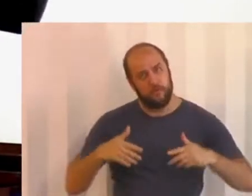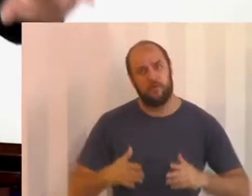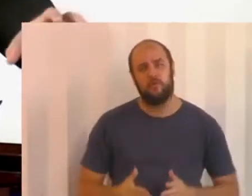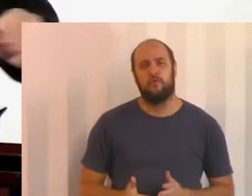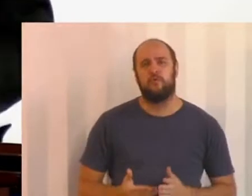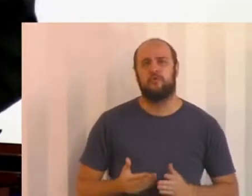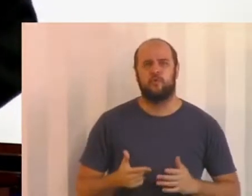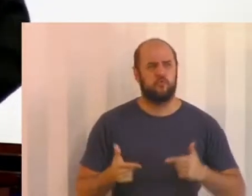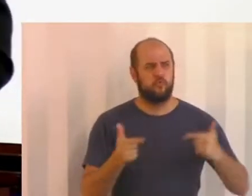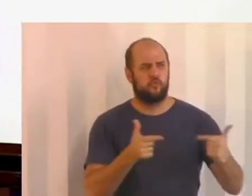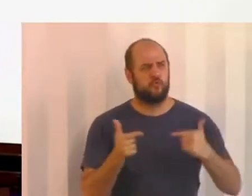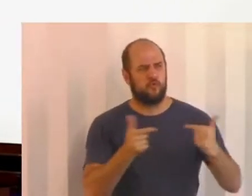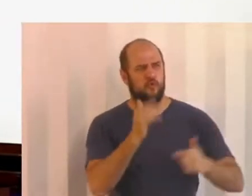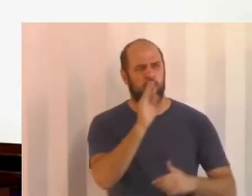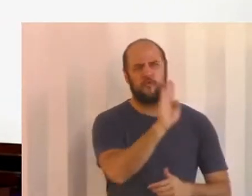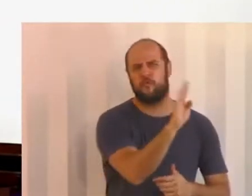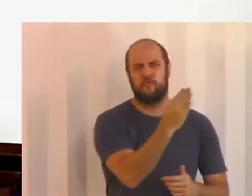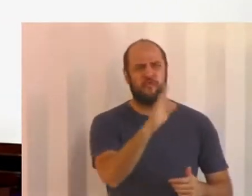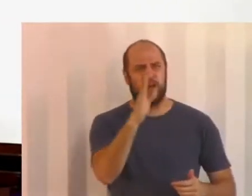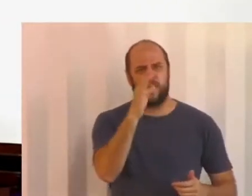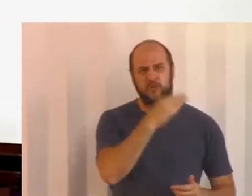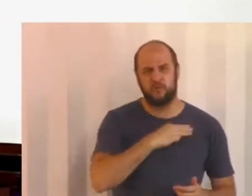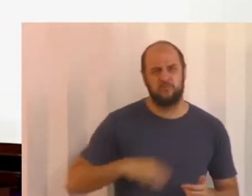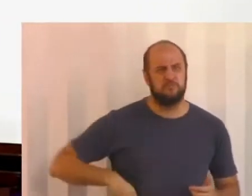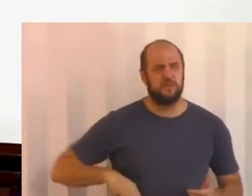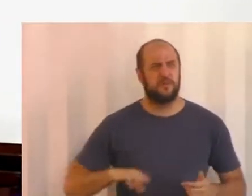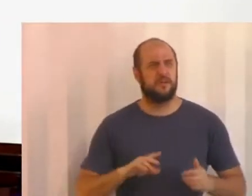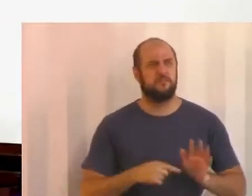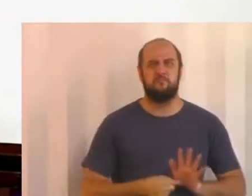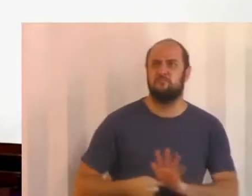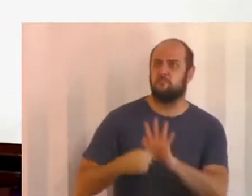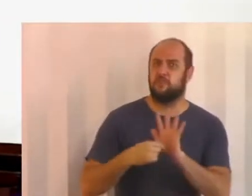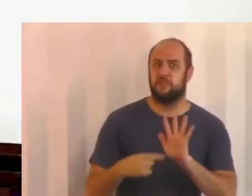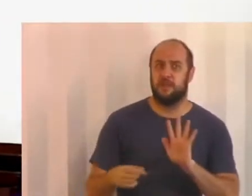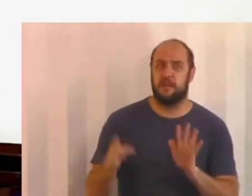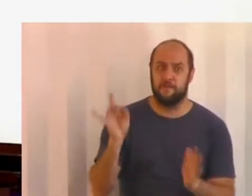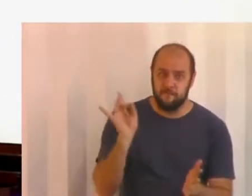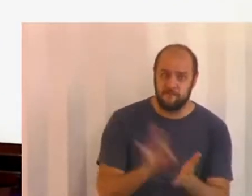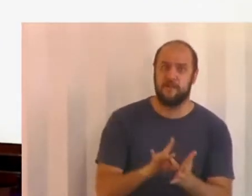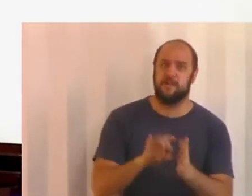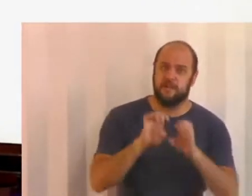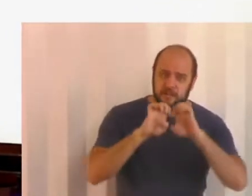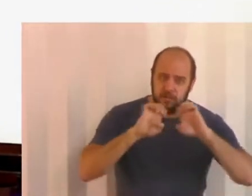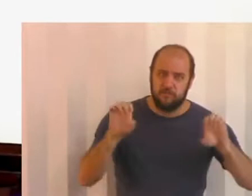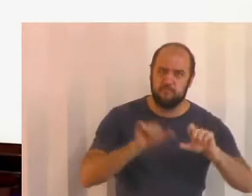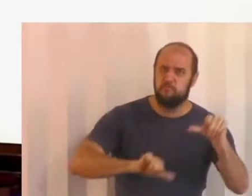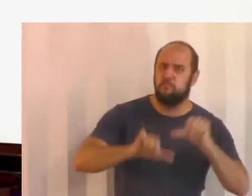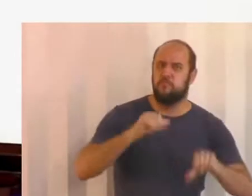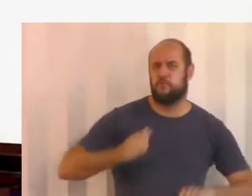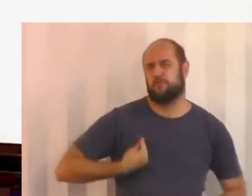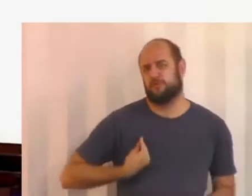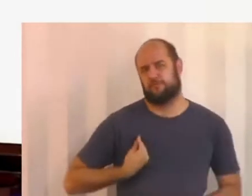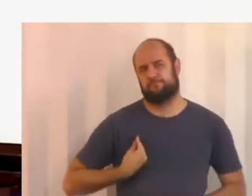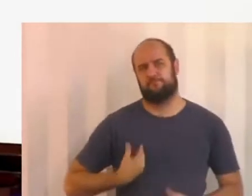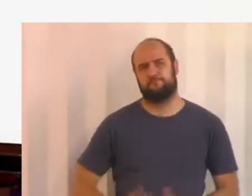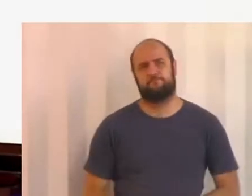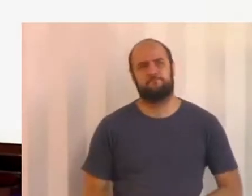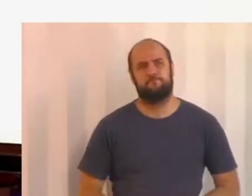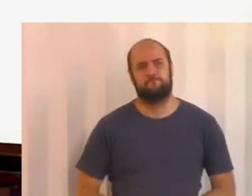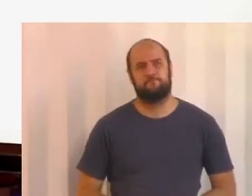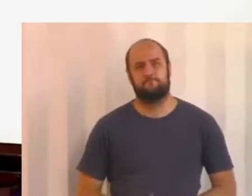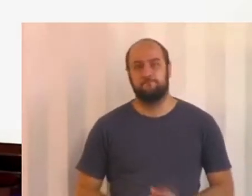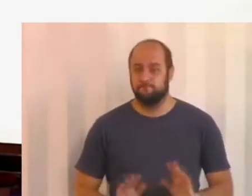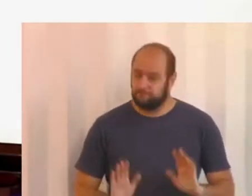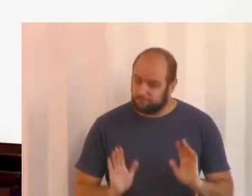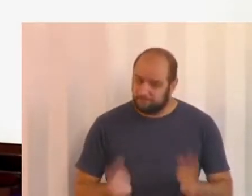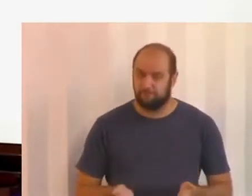esses falsos mestres. Vamos de fato evidenciar o Evangelho transformador. E agora,